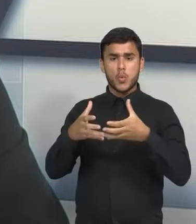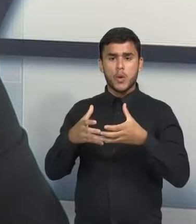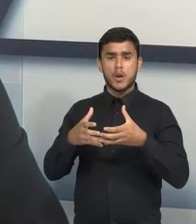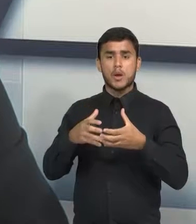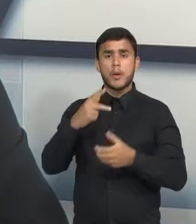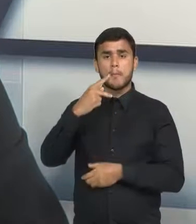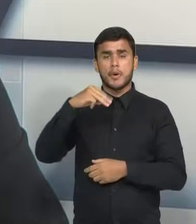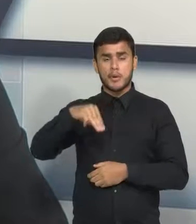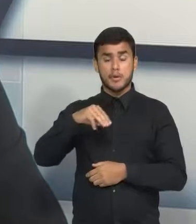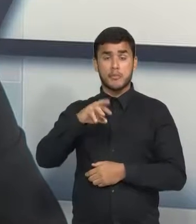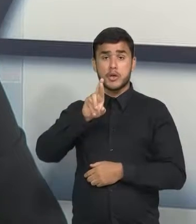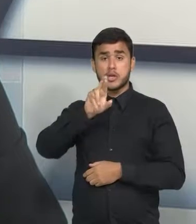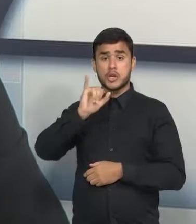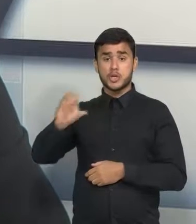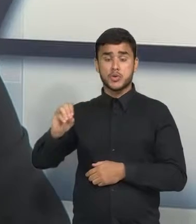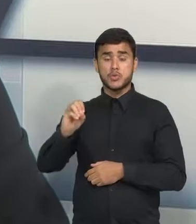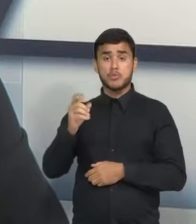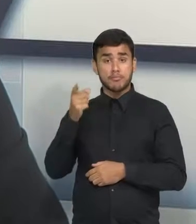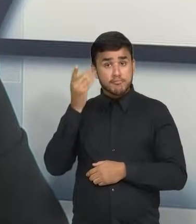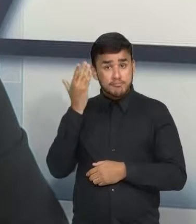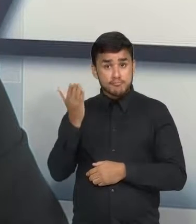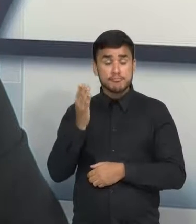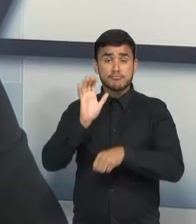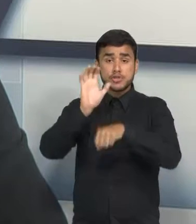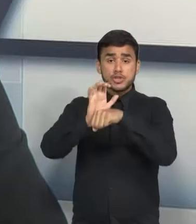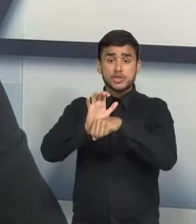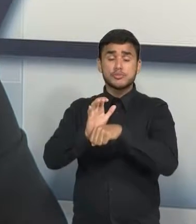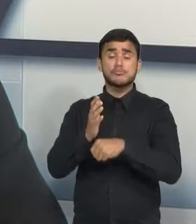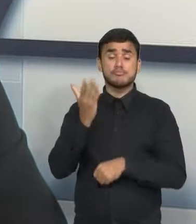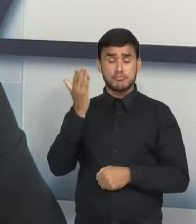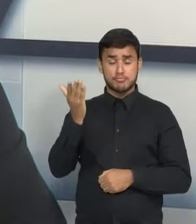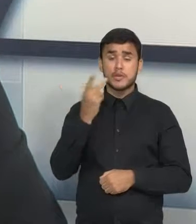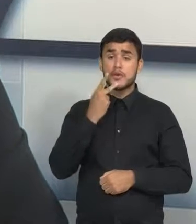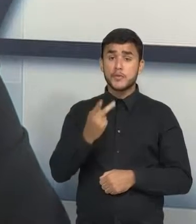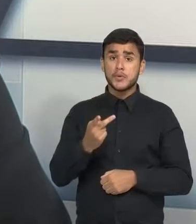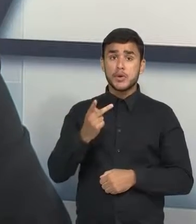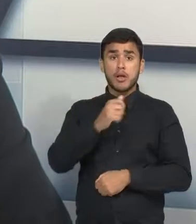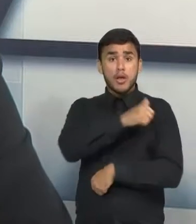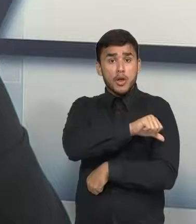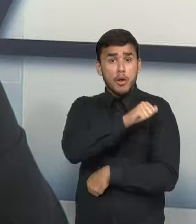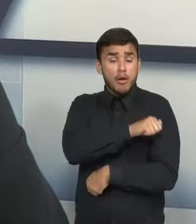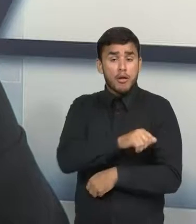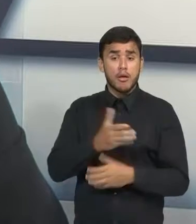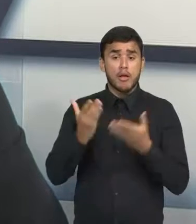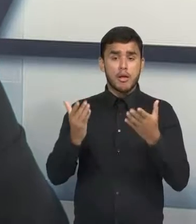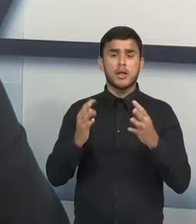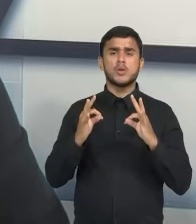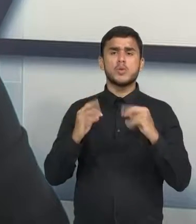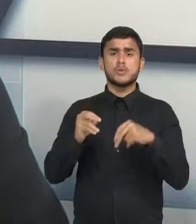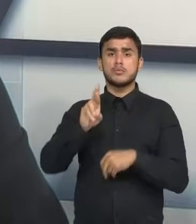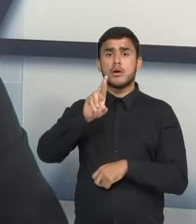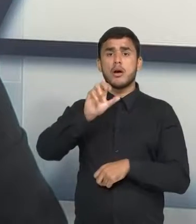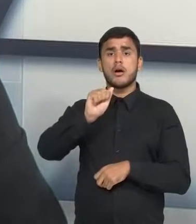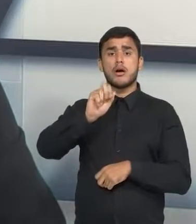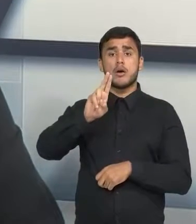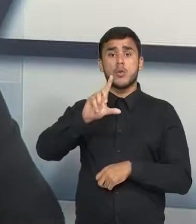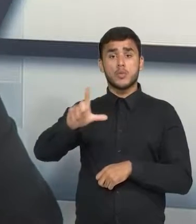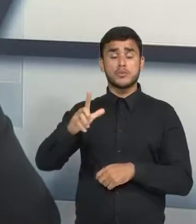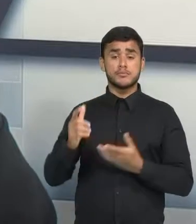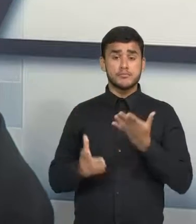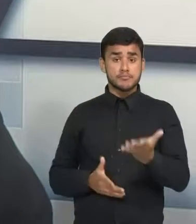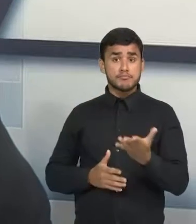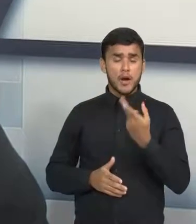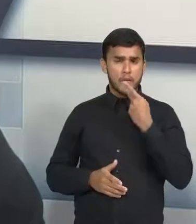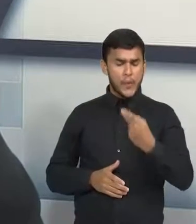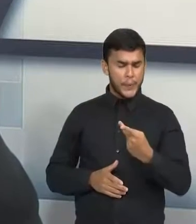Militar do Rio de Janeiro, Viva Rio, na sede da Federação da Indústria do Estado do Rio de Janeiro. Abre aspas, ele disse o seguinte: esse sistema vigente está